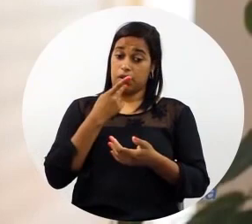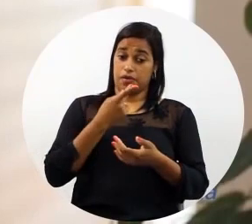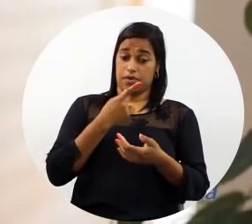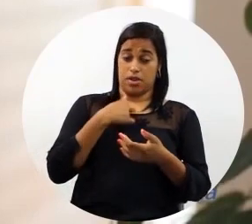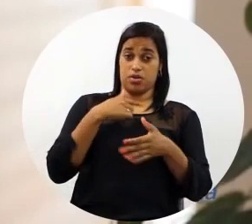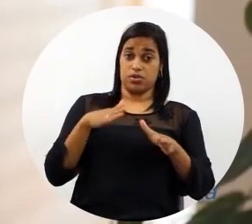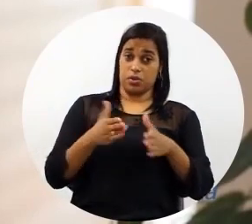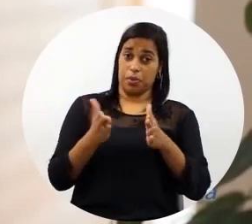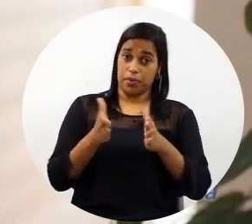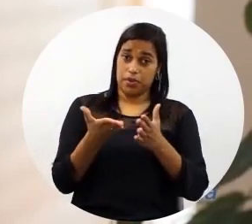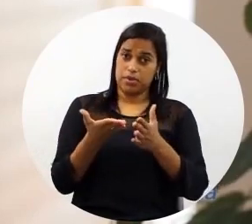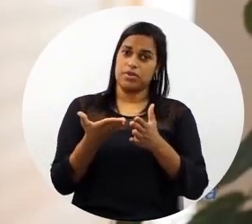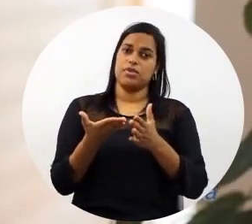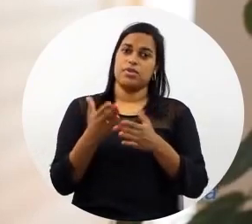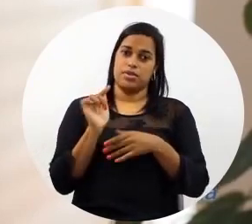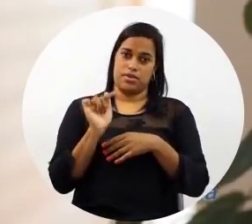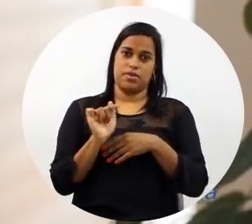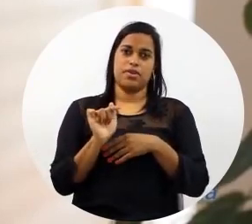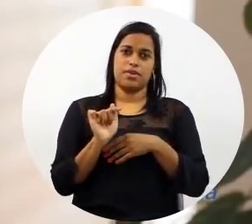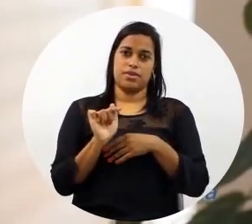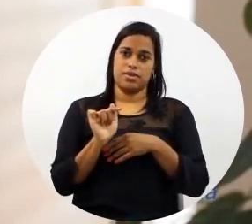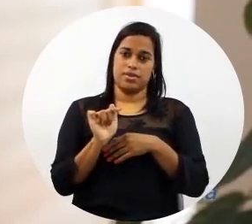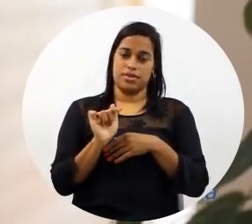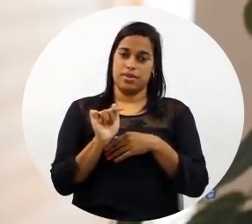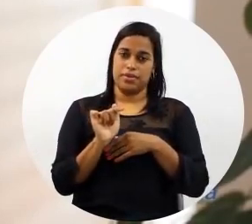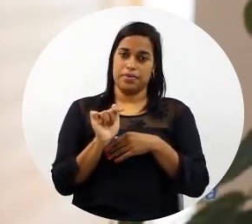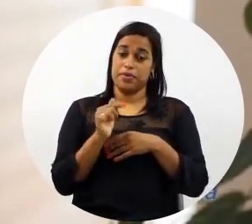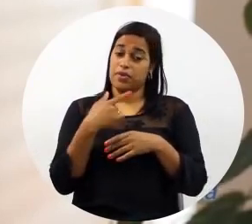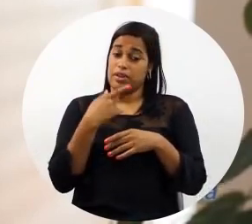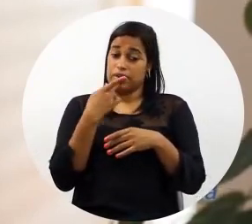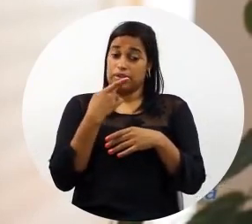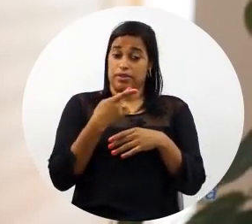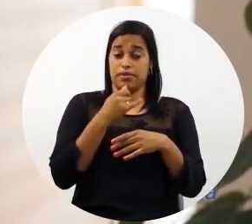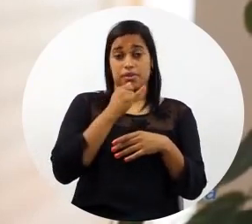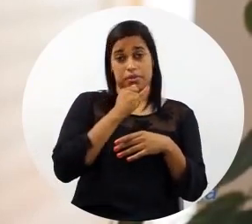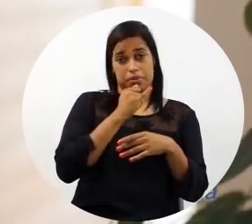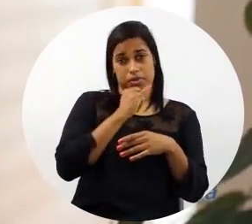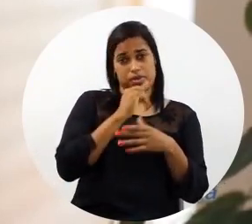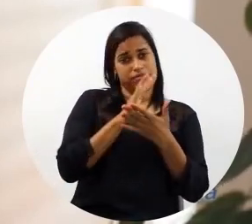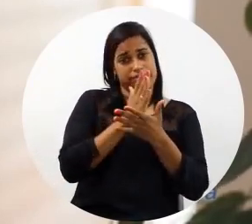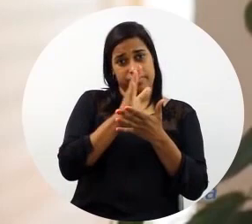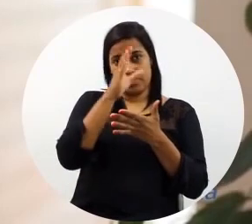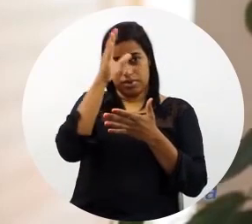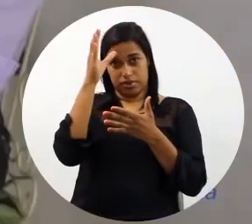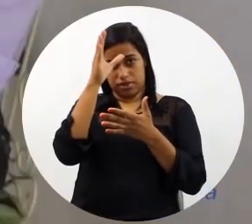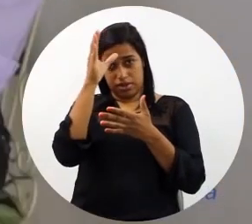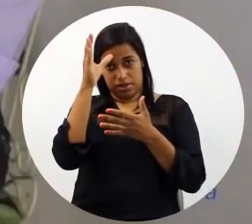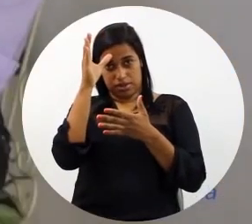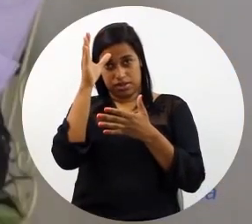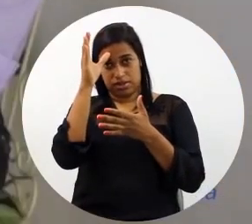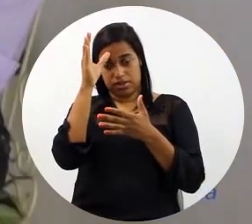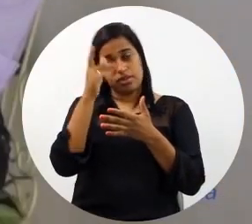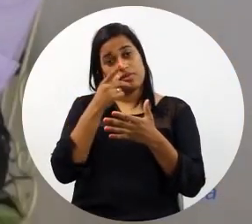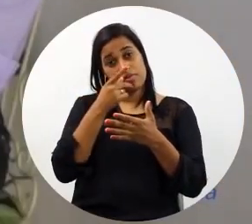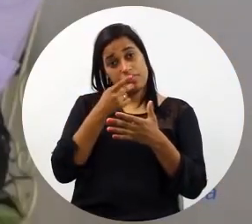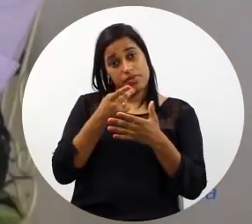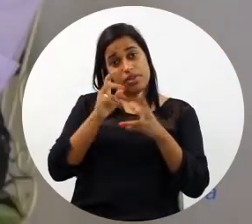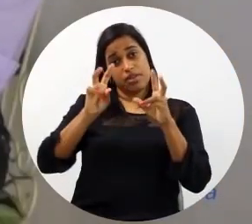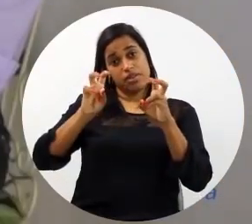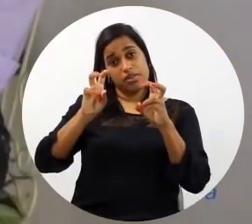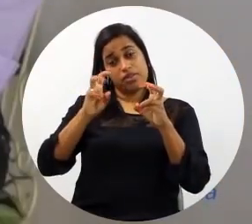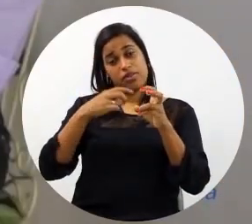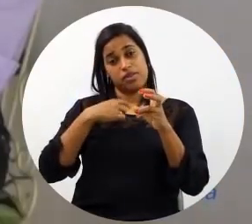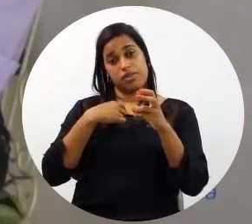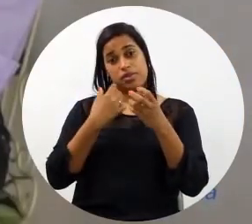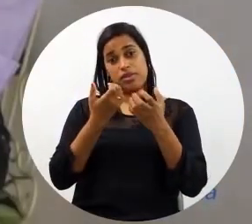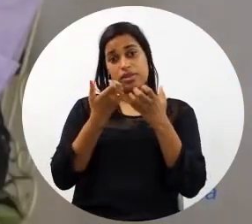sou motivada a, certo? E quando a gente está falando com relação aos clientes, e falando com relação àquilo